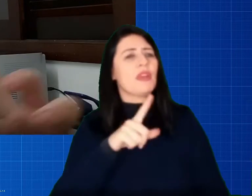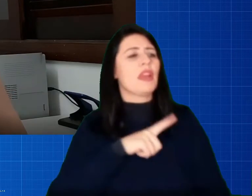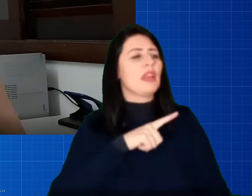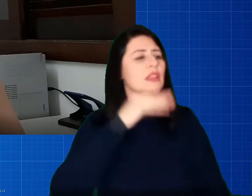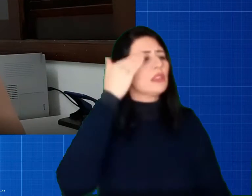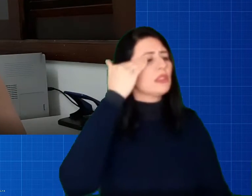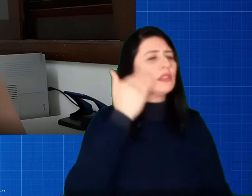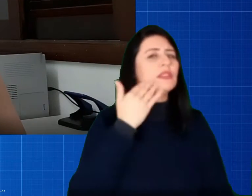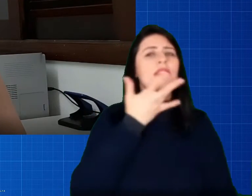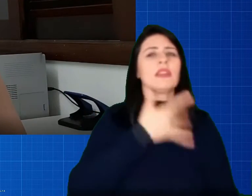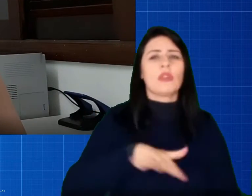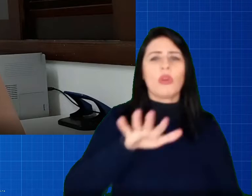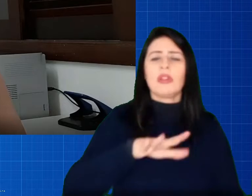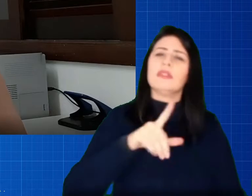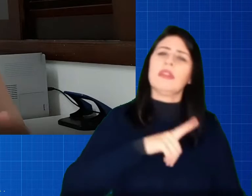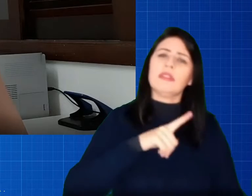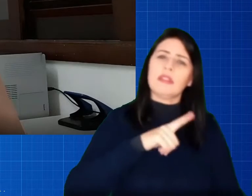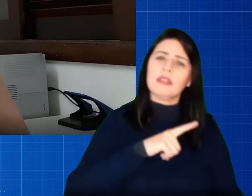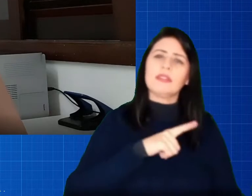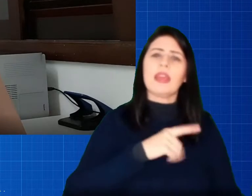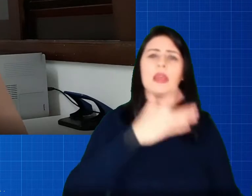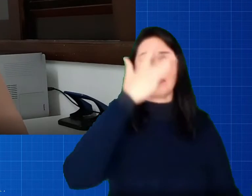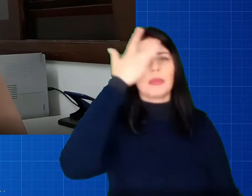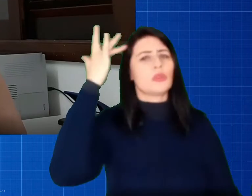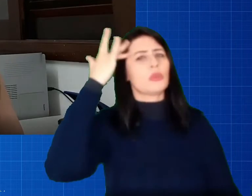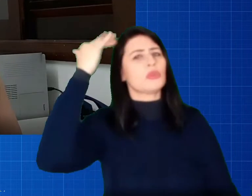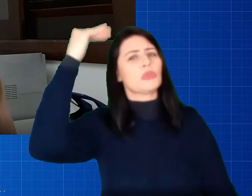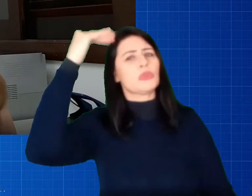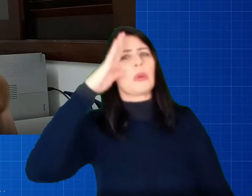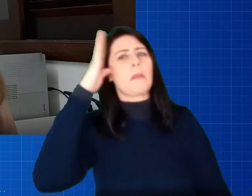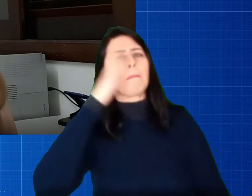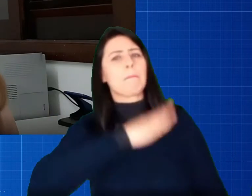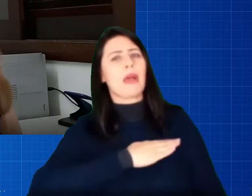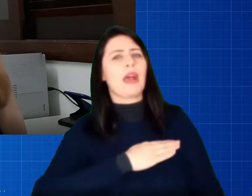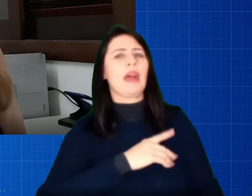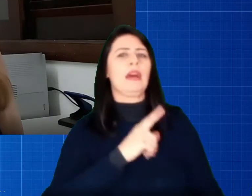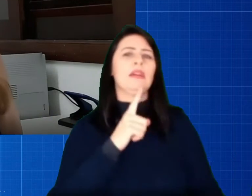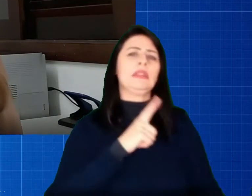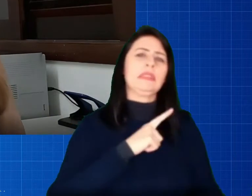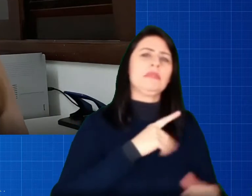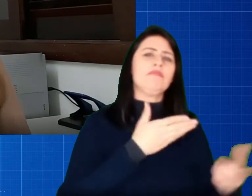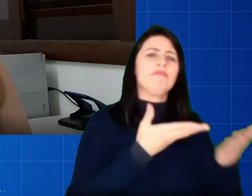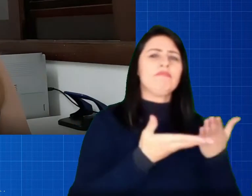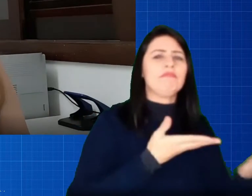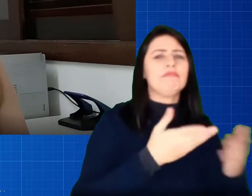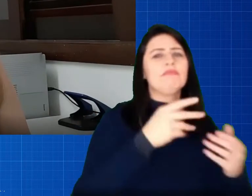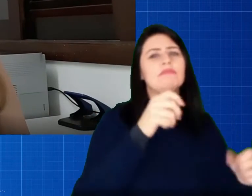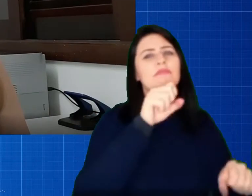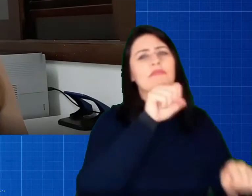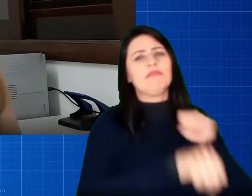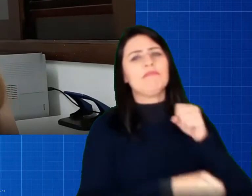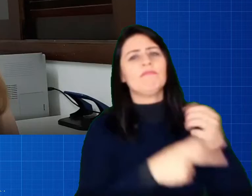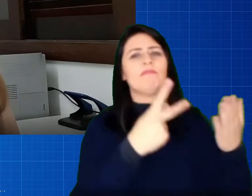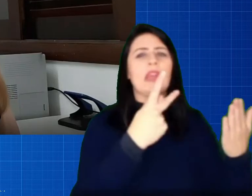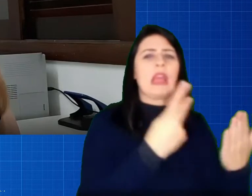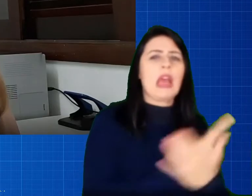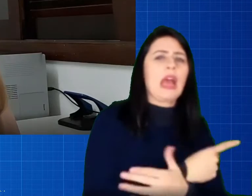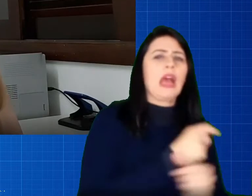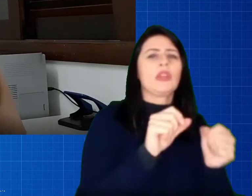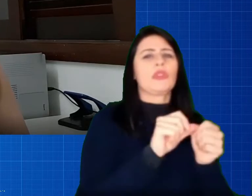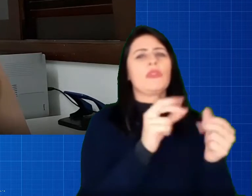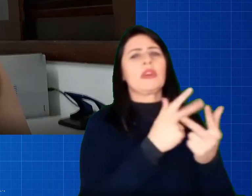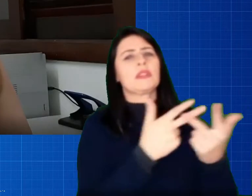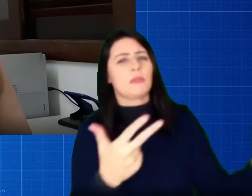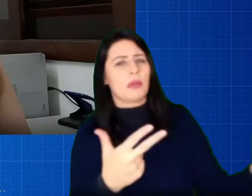de todas as formas por pessoas mal intencionadas, porque eu não consigo classificar de outra maneira senão uma pessoa mal